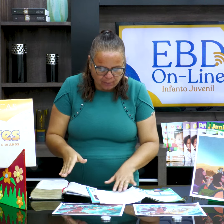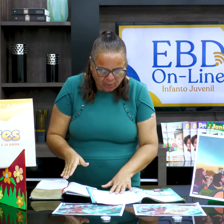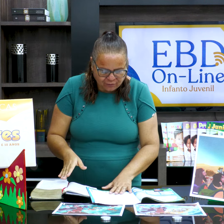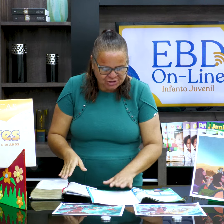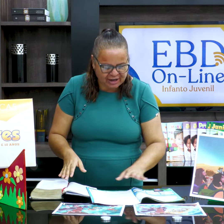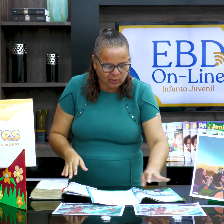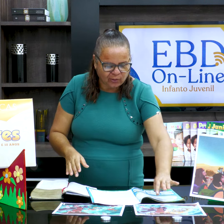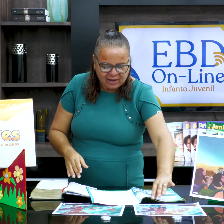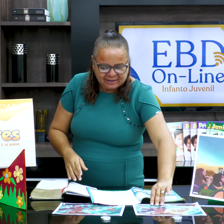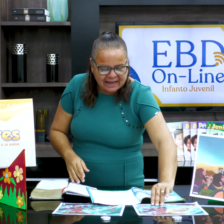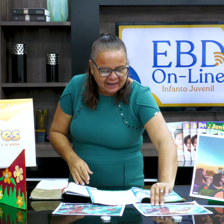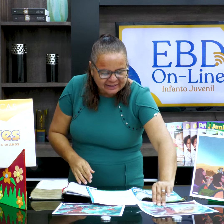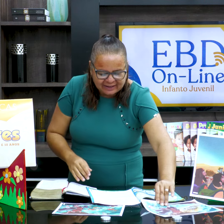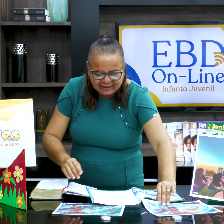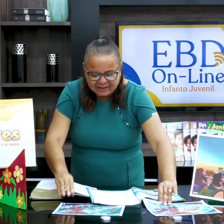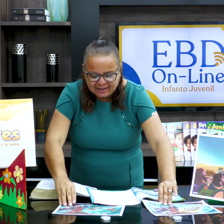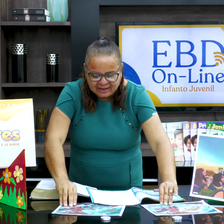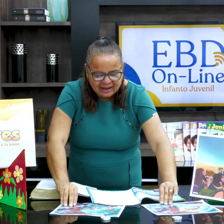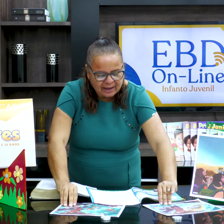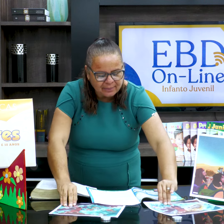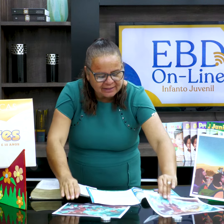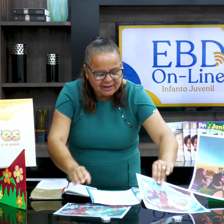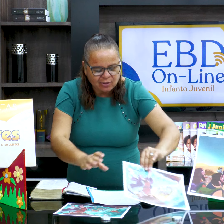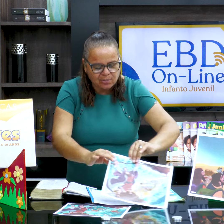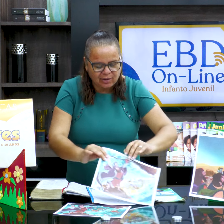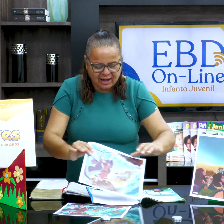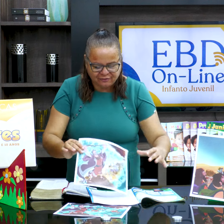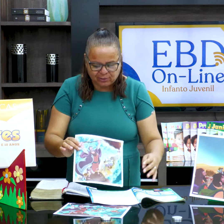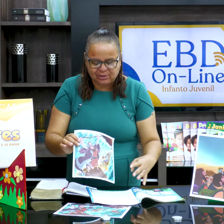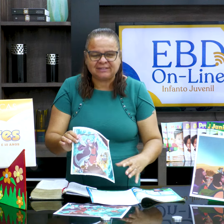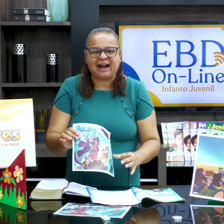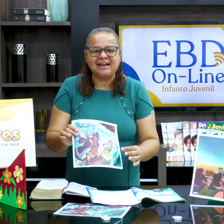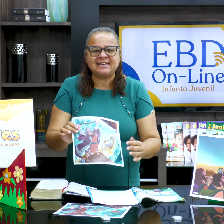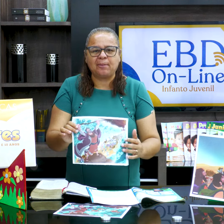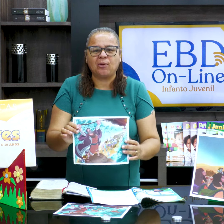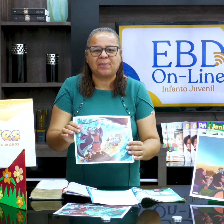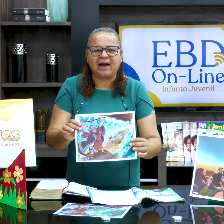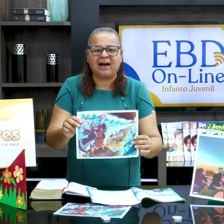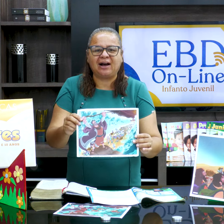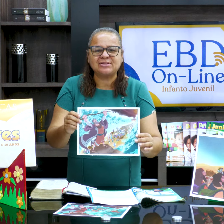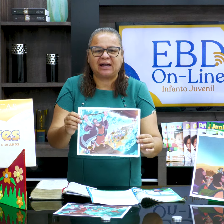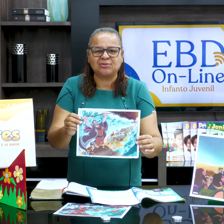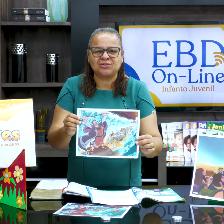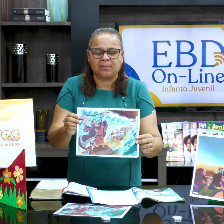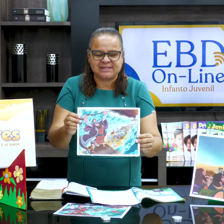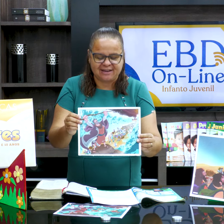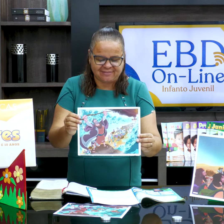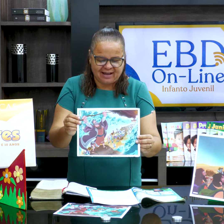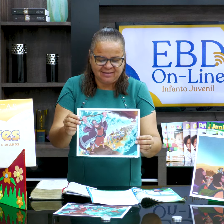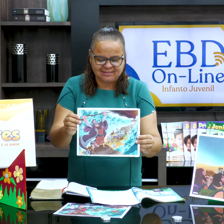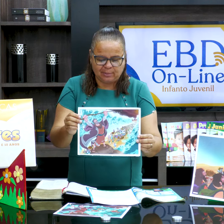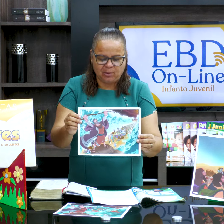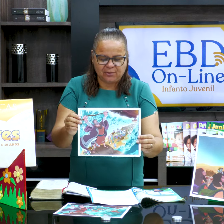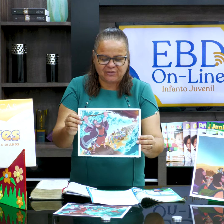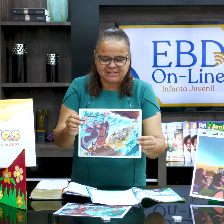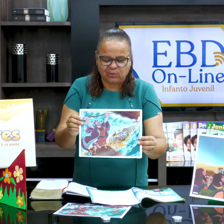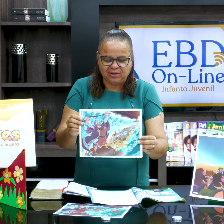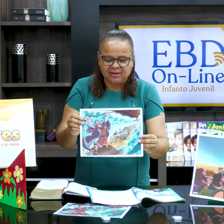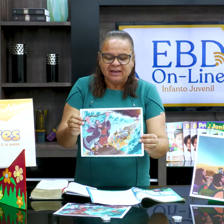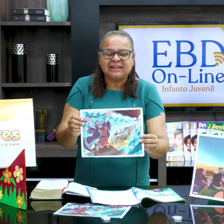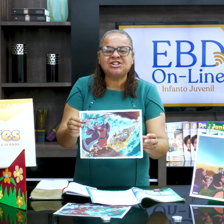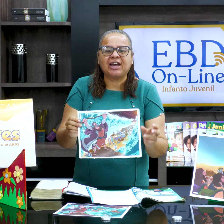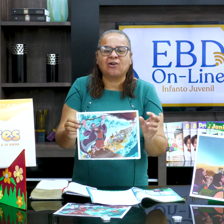gente vê que o povo chegou tá que a maneira como a figura traz e é bom para os alunos observar tá bom